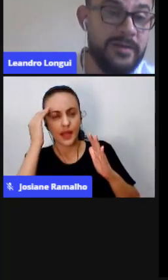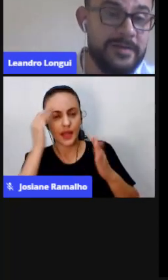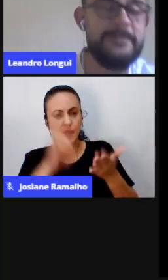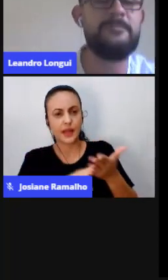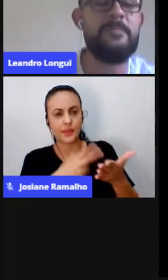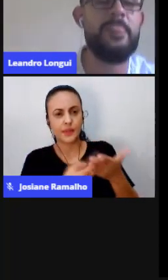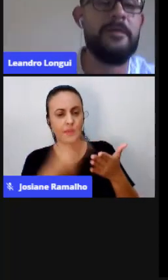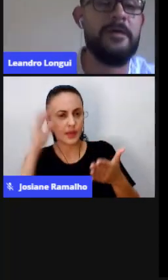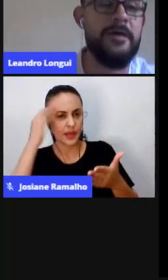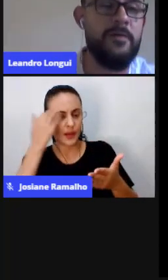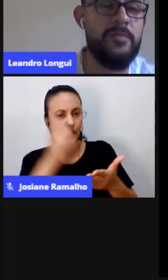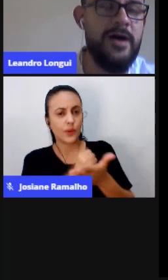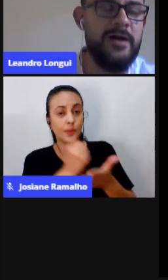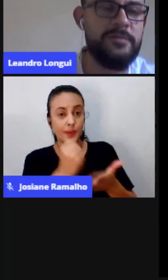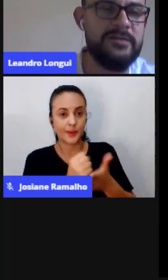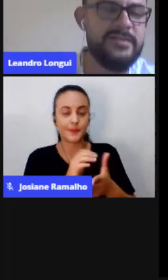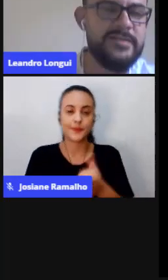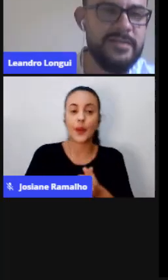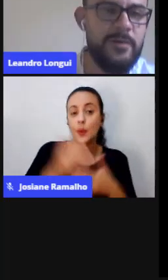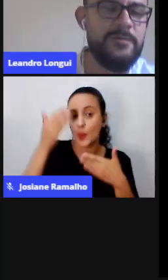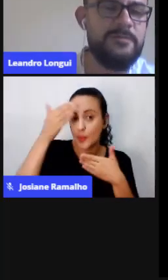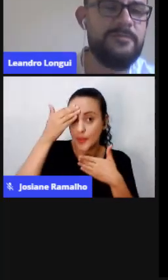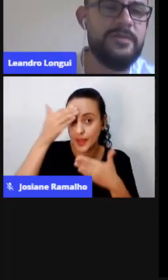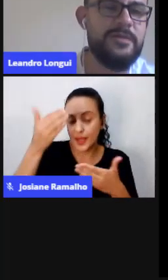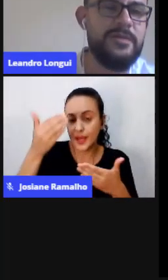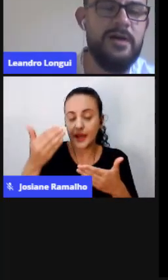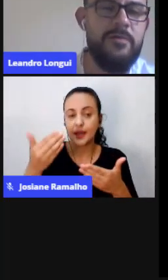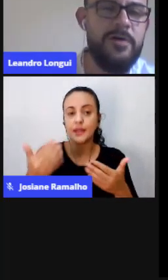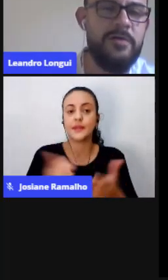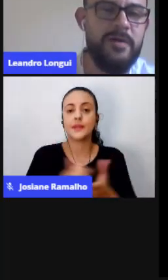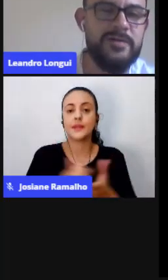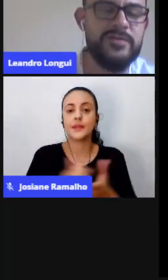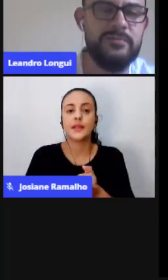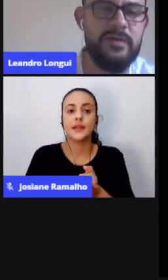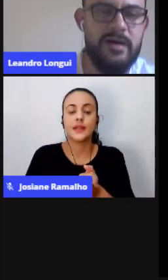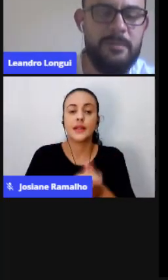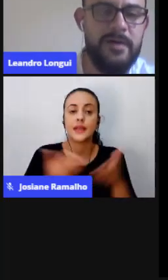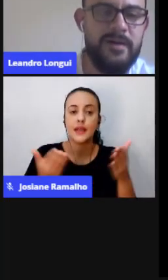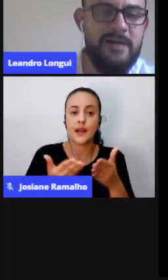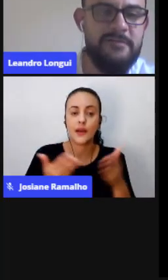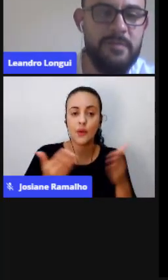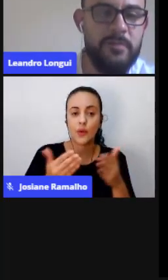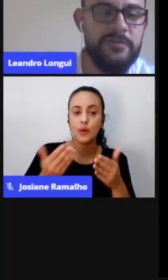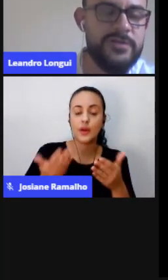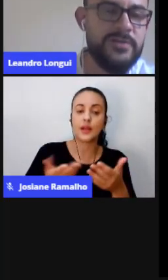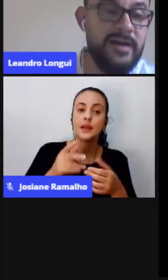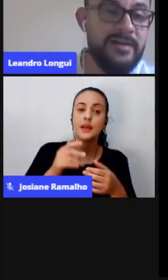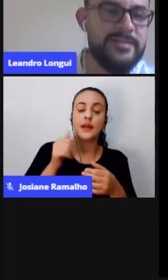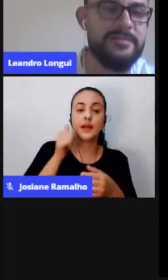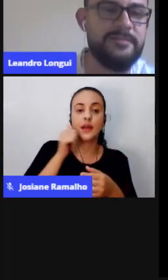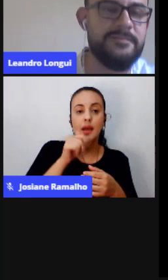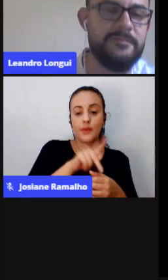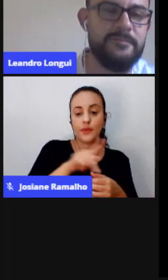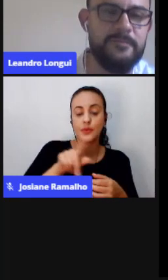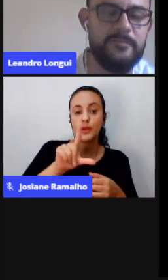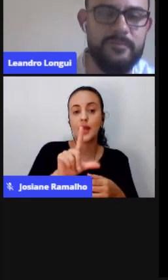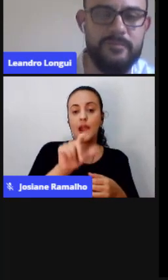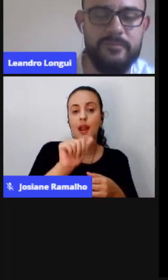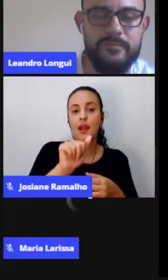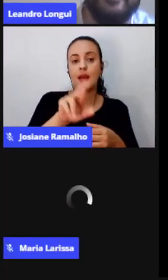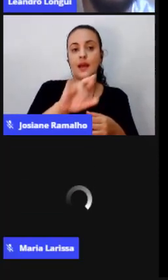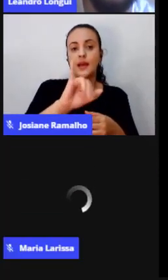Fico por aqui, obrigado pela atenção e agora eu passo a palavra para a professora Larissa.